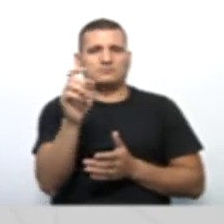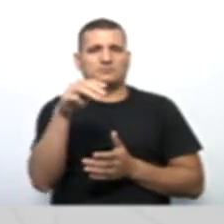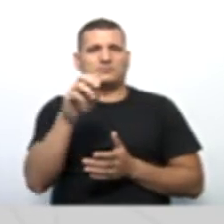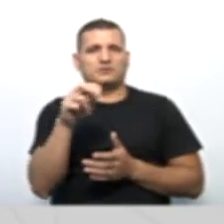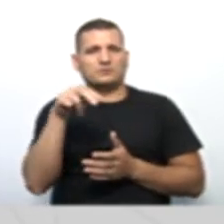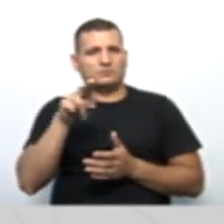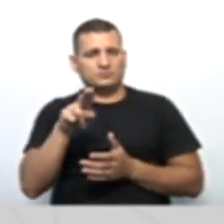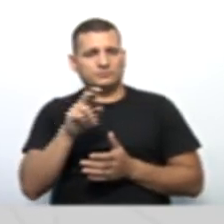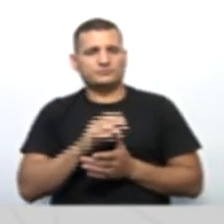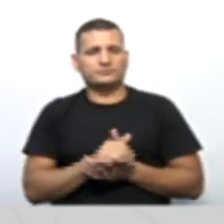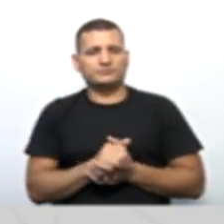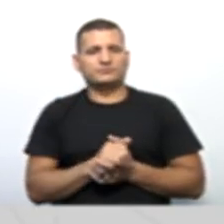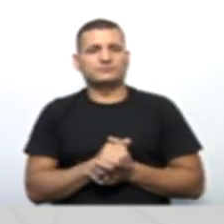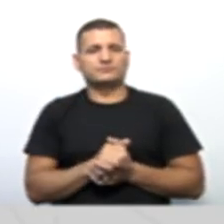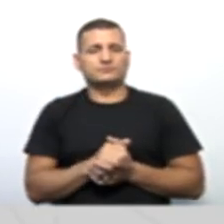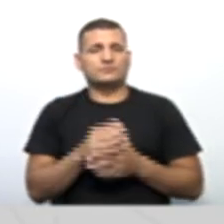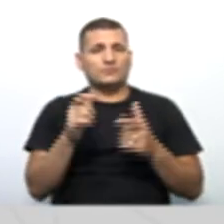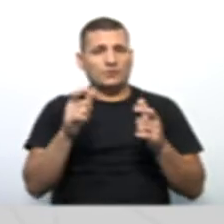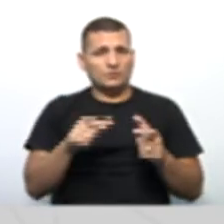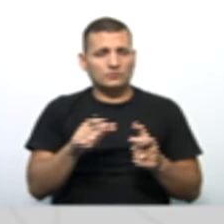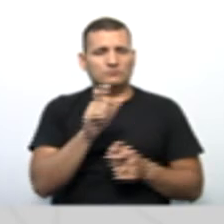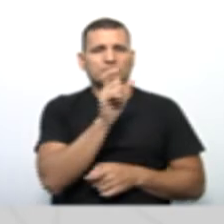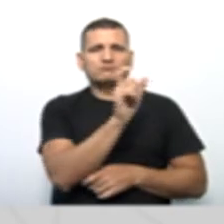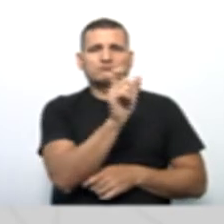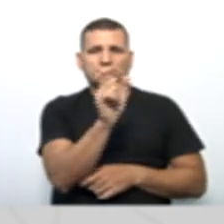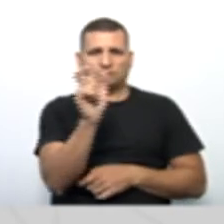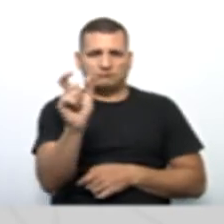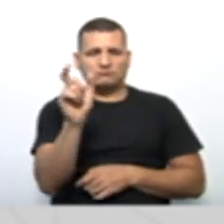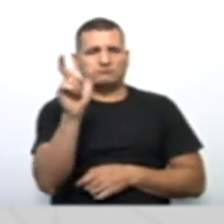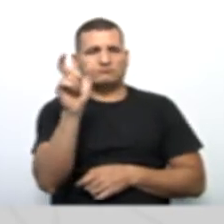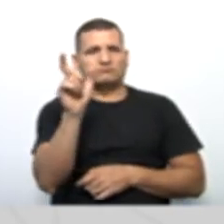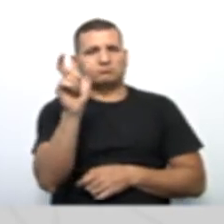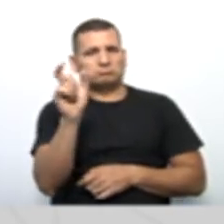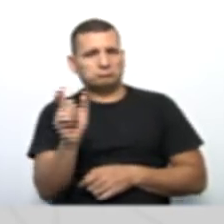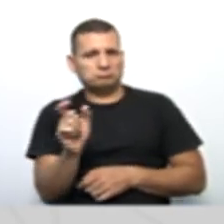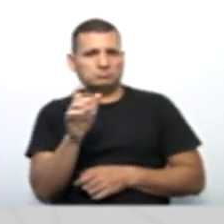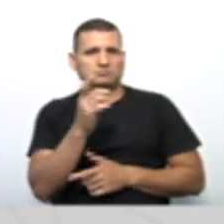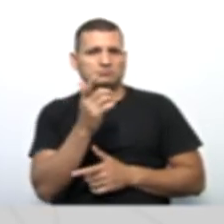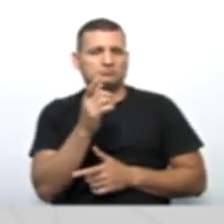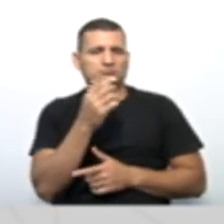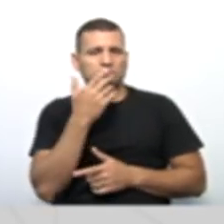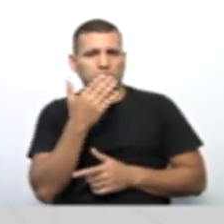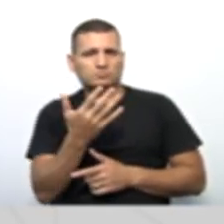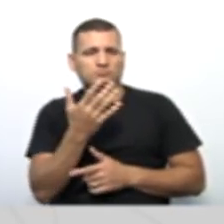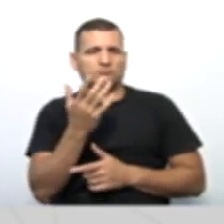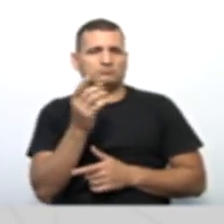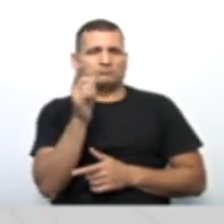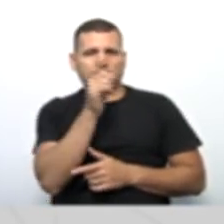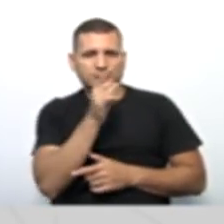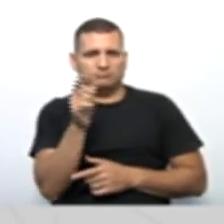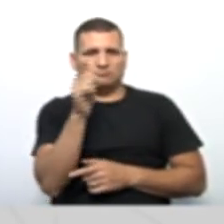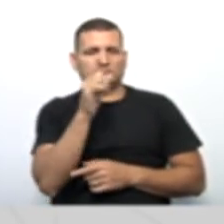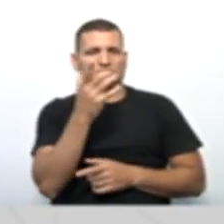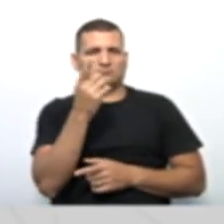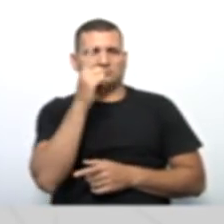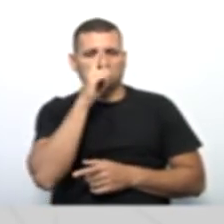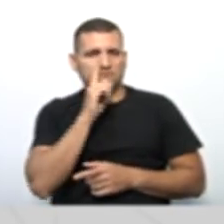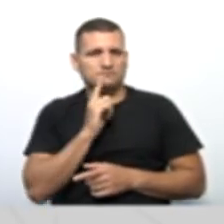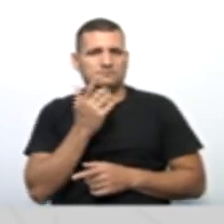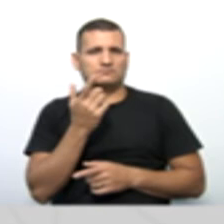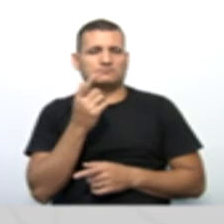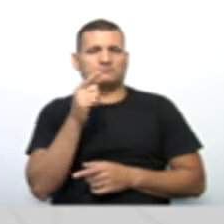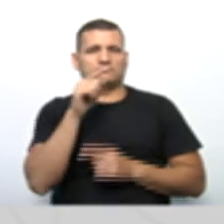define onde vai ser os botões é que você vai usar e quais como vai ser coloridos e vai ser redondo você amarelos você